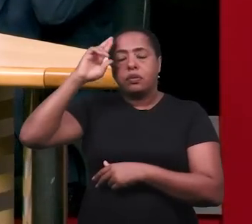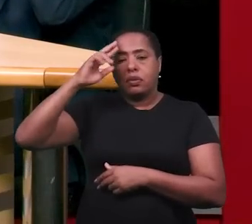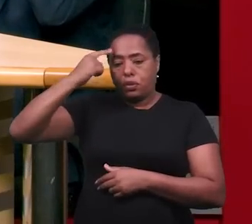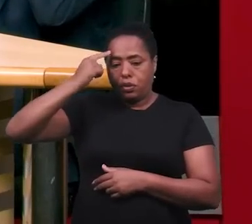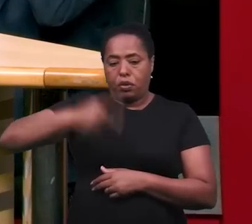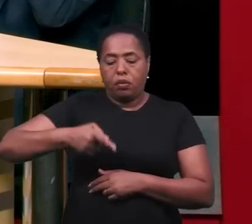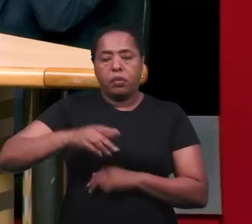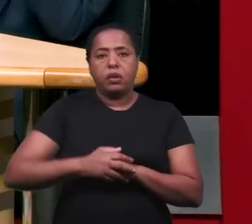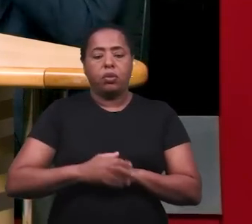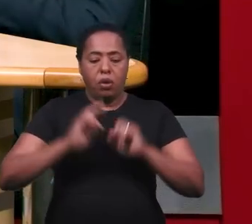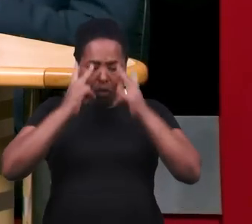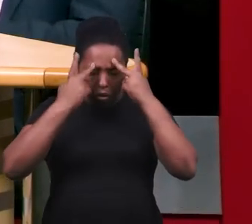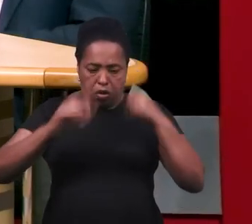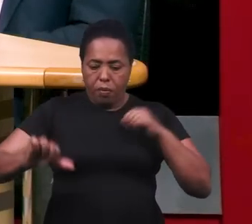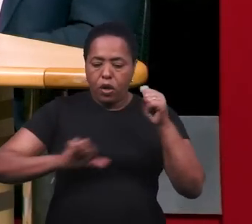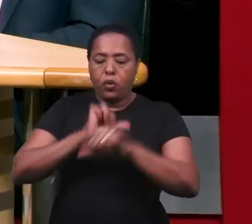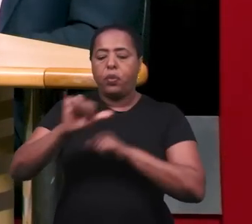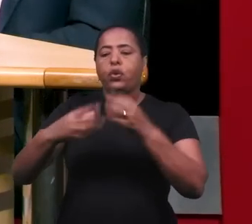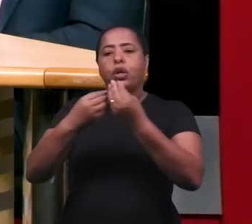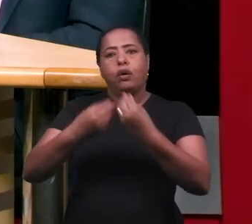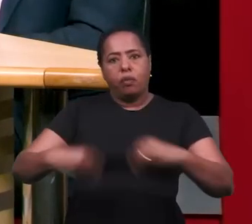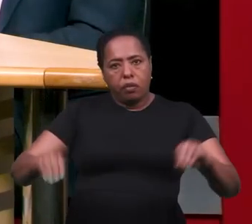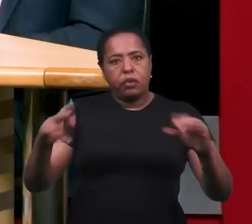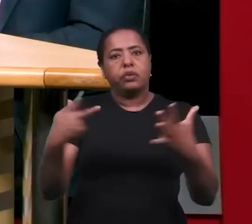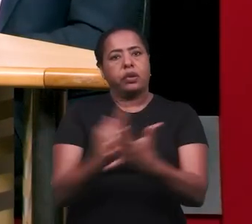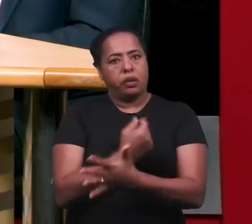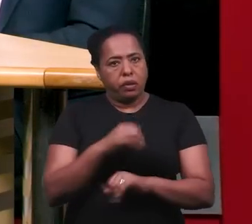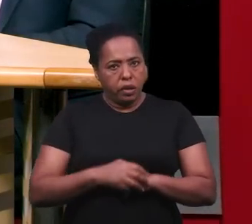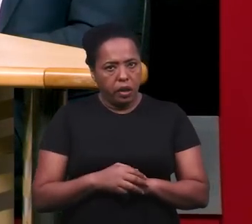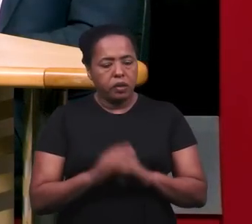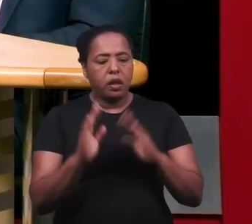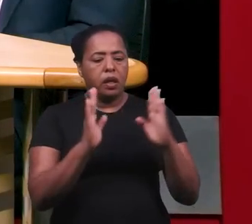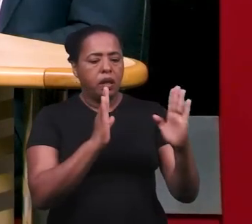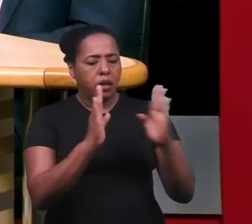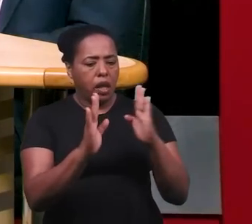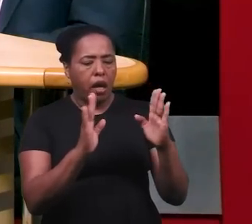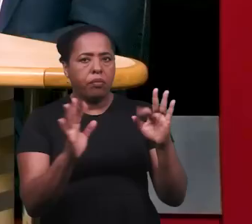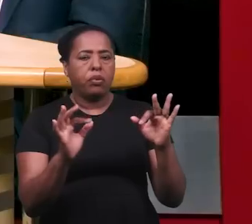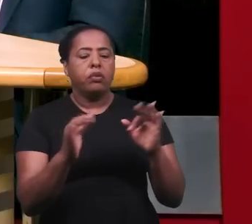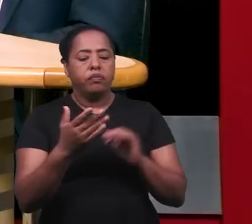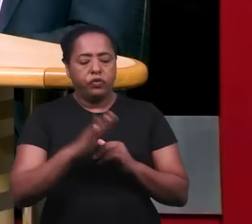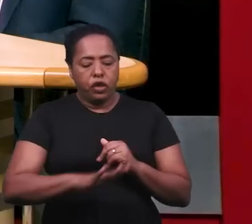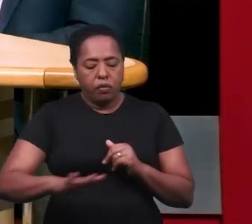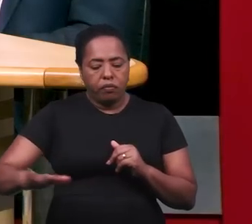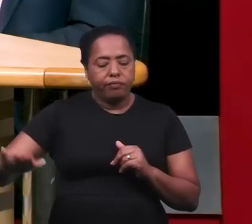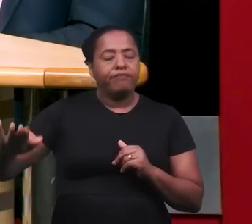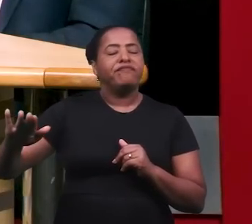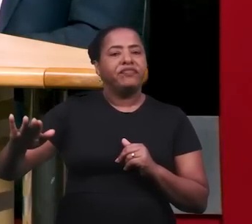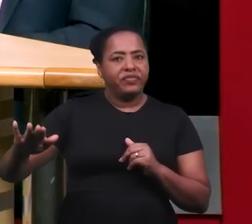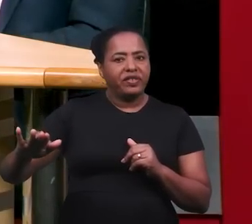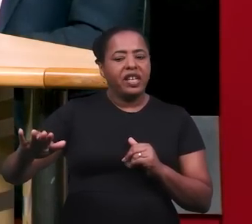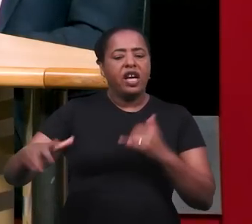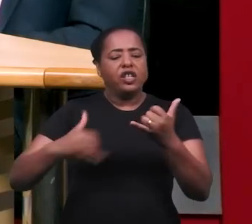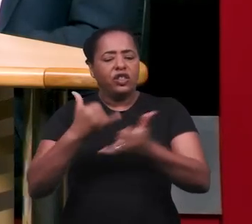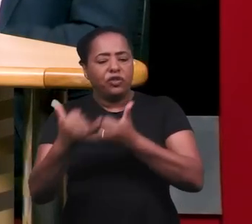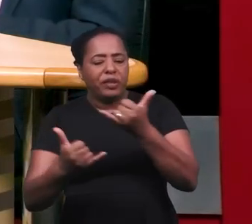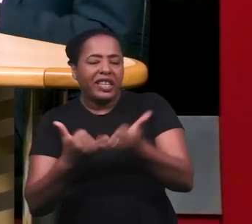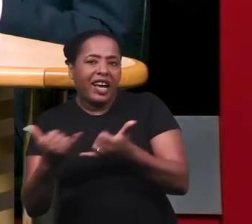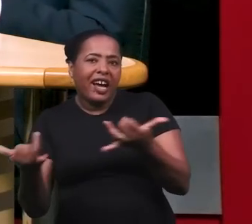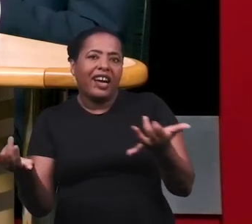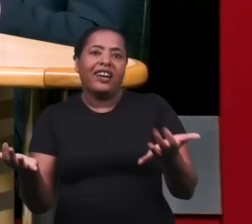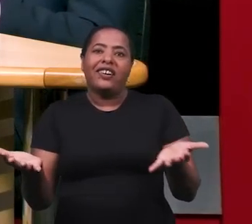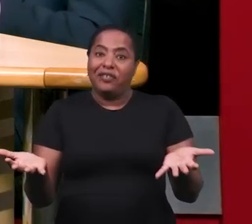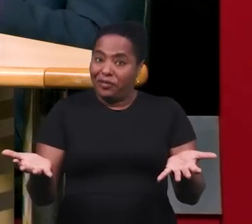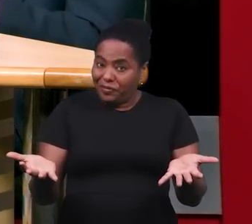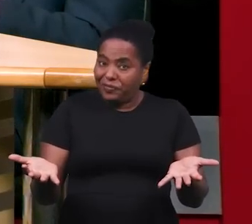tirar essa ordenança do Senhor. Quando o homem ele muda, ele causa problema e traz prejuízo. Exato.